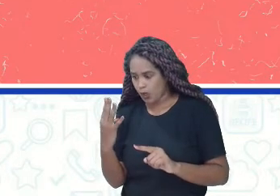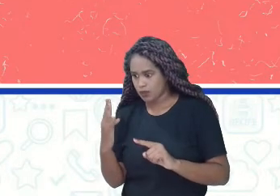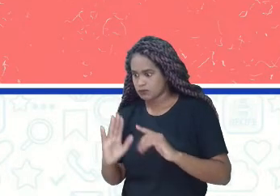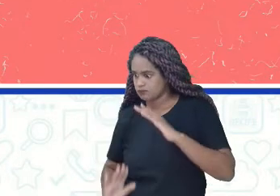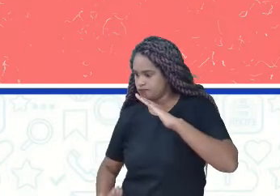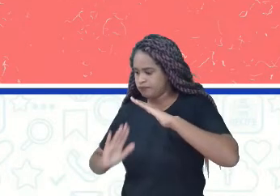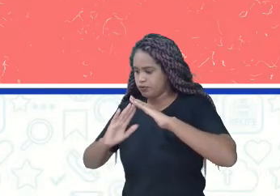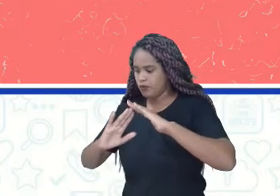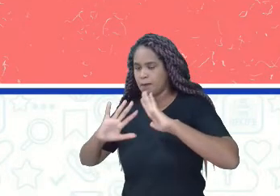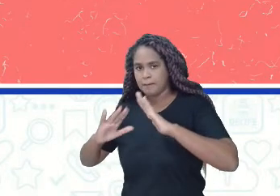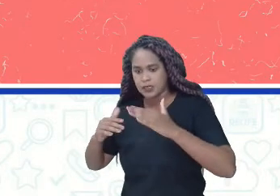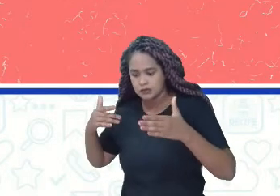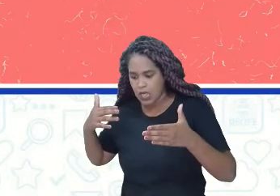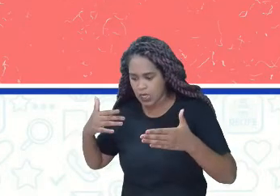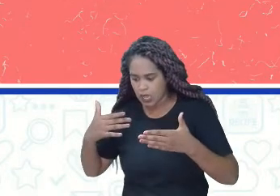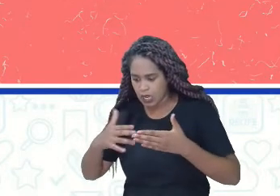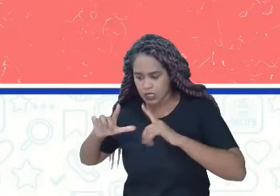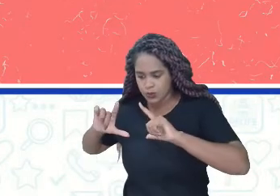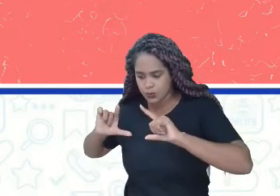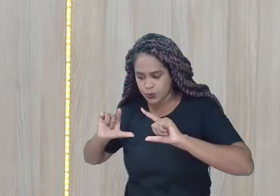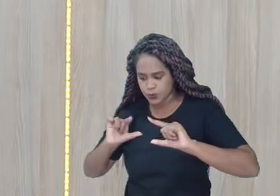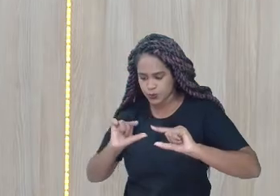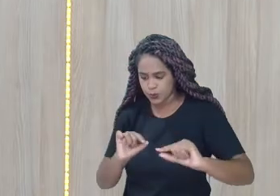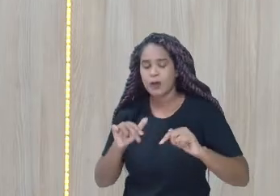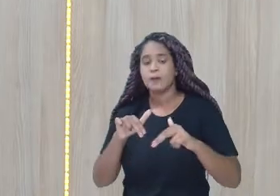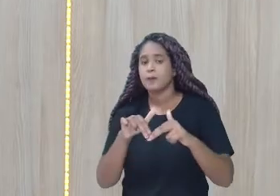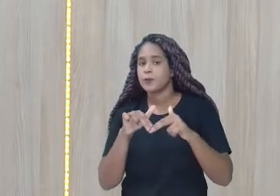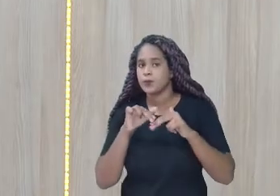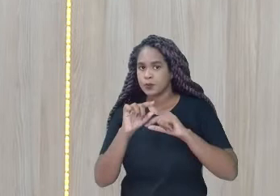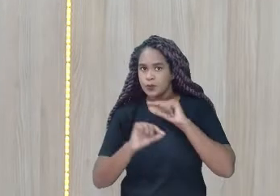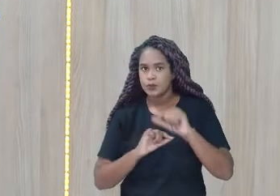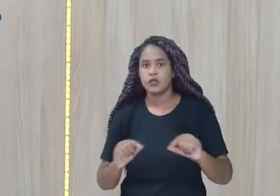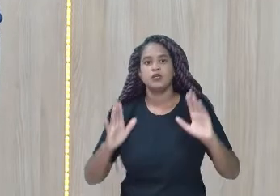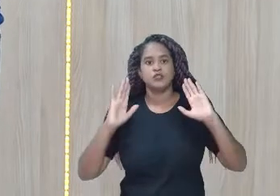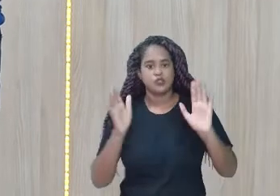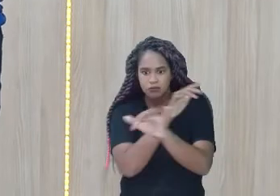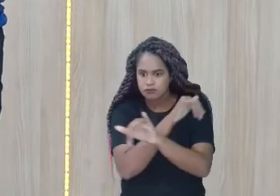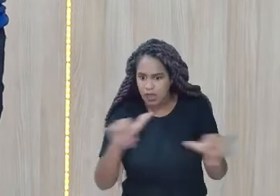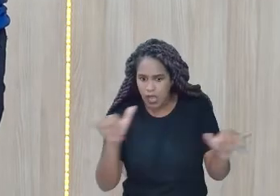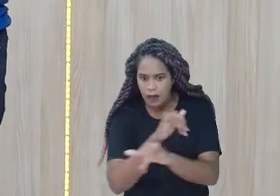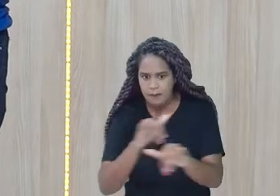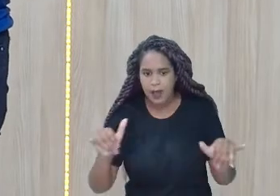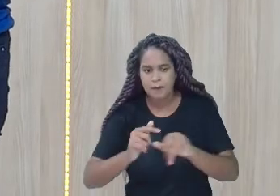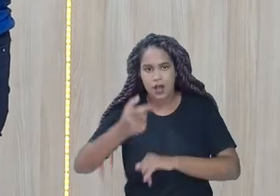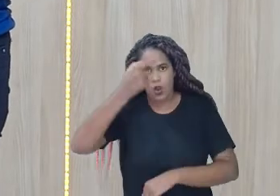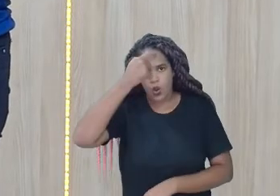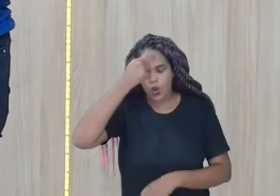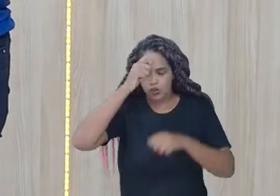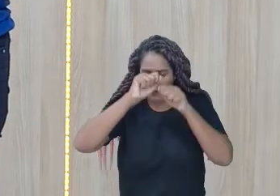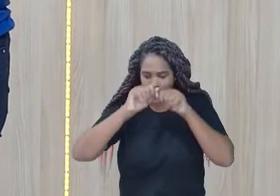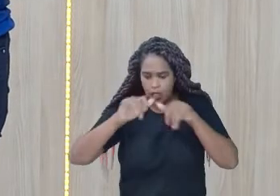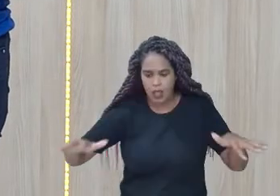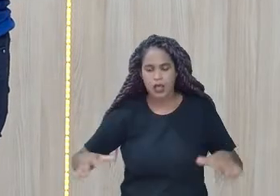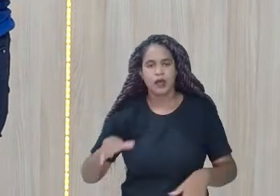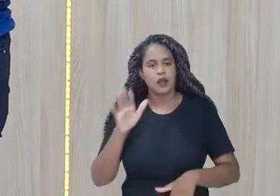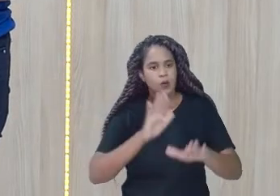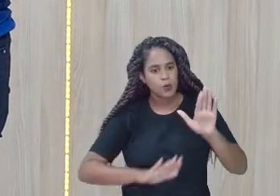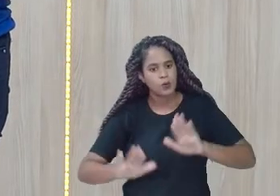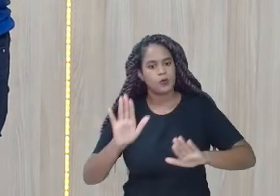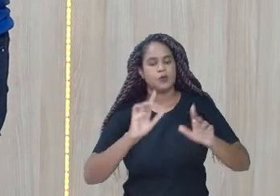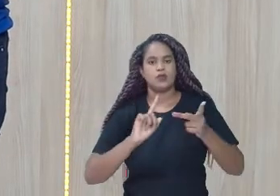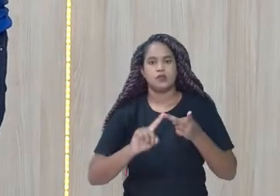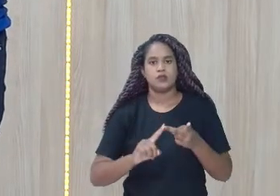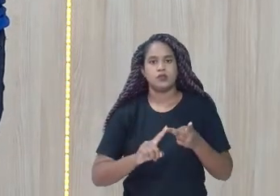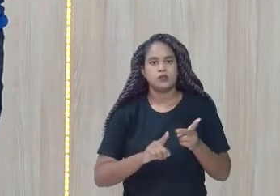uma redução. Por que houve uma redução? Porque as pessoas alertaram mais a se cuidar, né, a fazer a prevenção